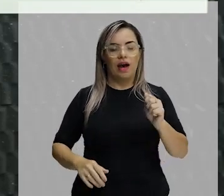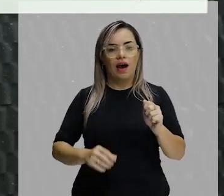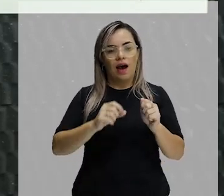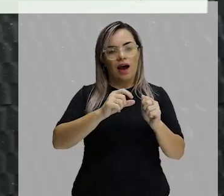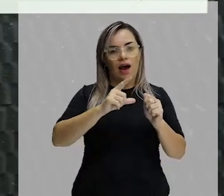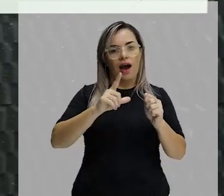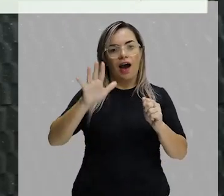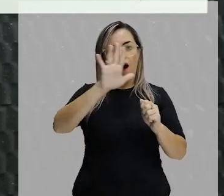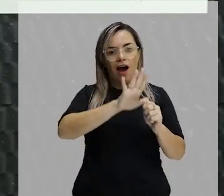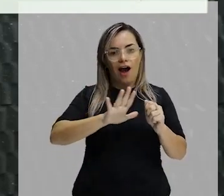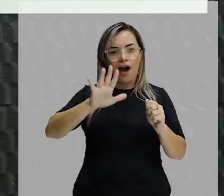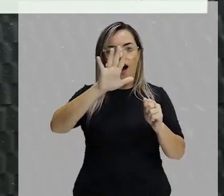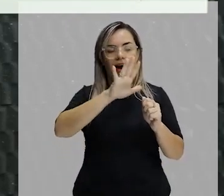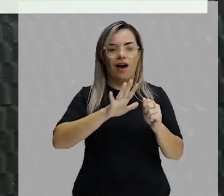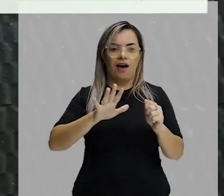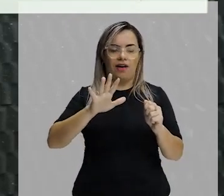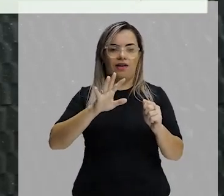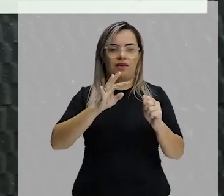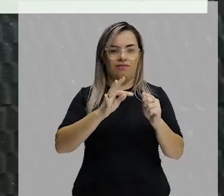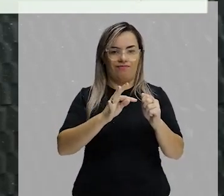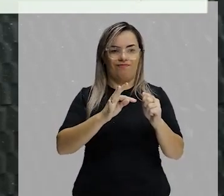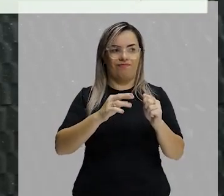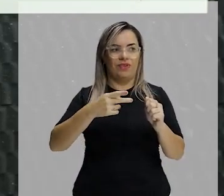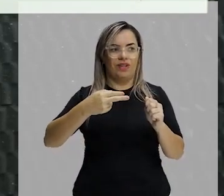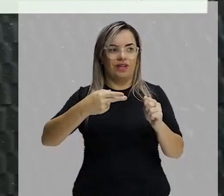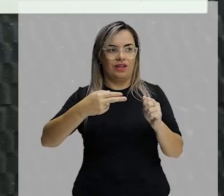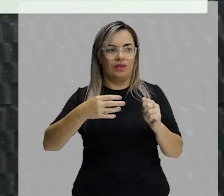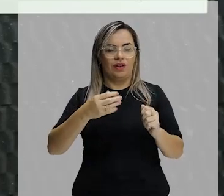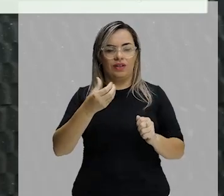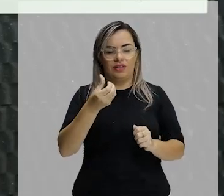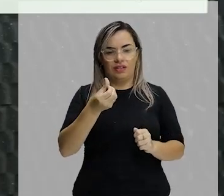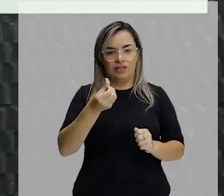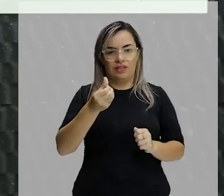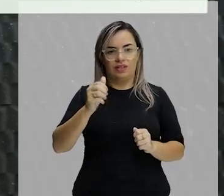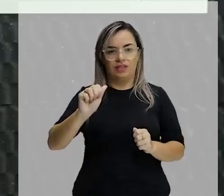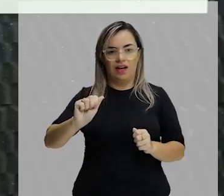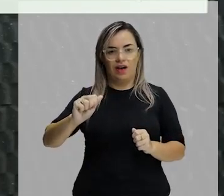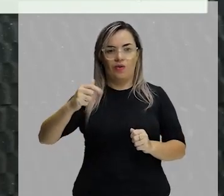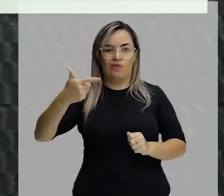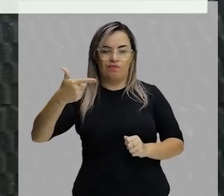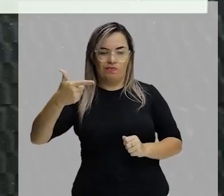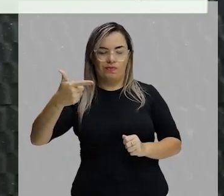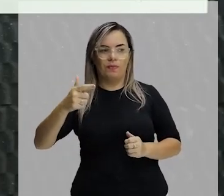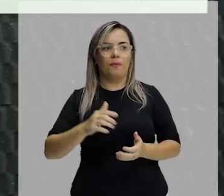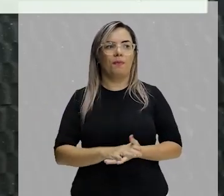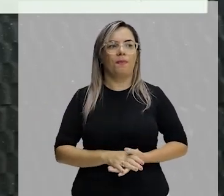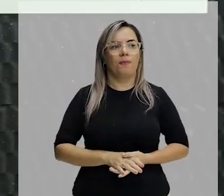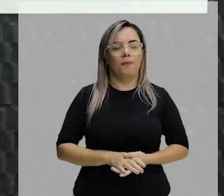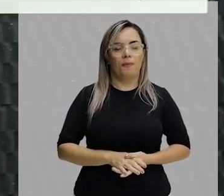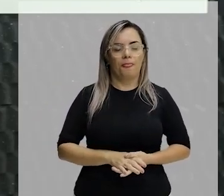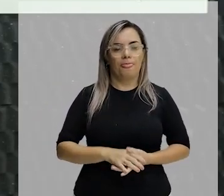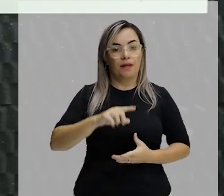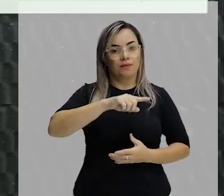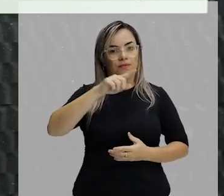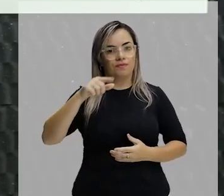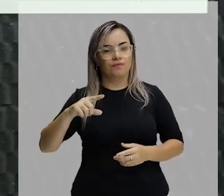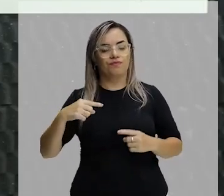é igual a 6A ao quadrado. É isso? Então, nós temos que a área